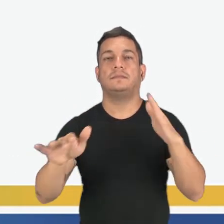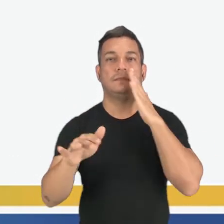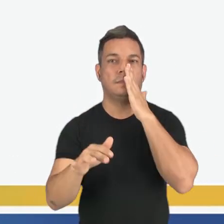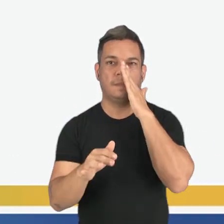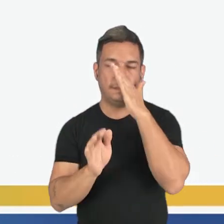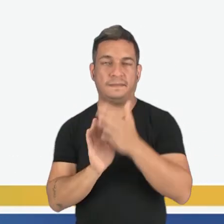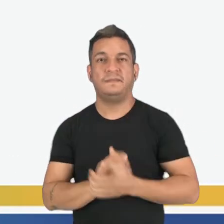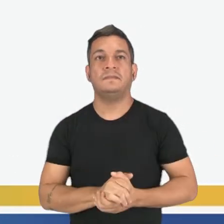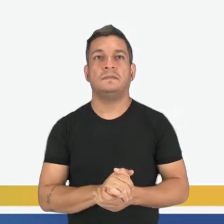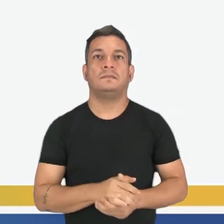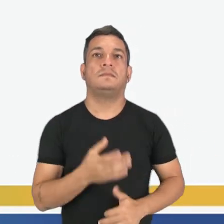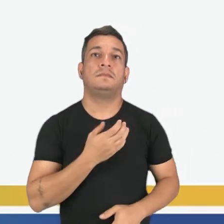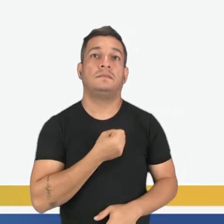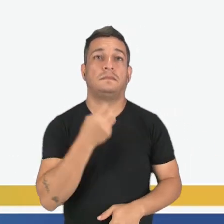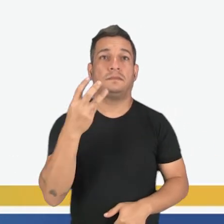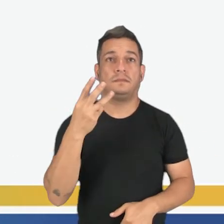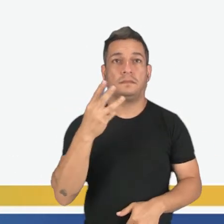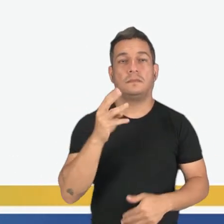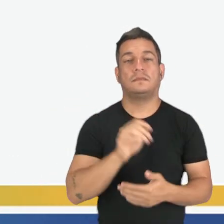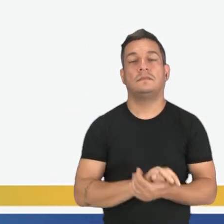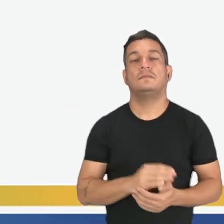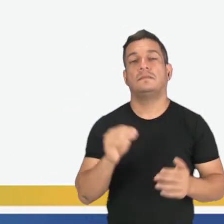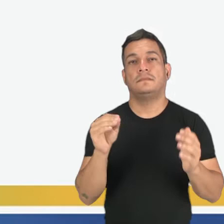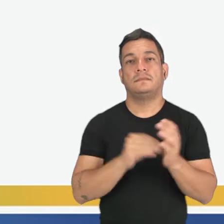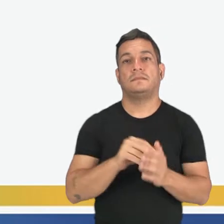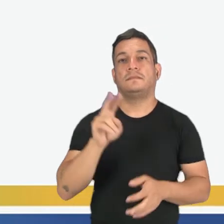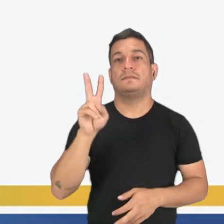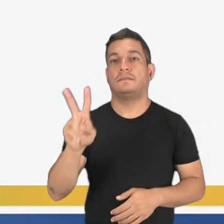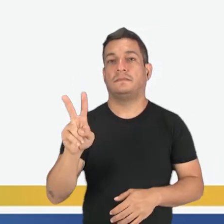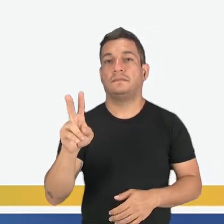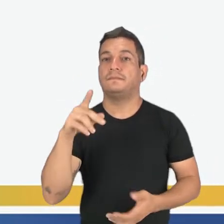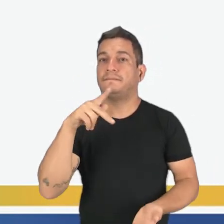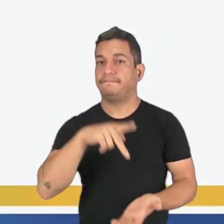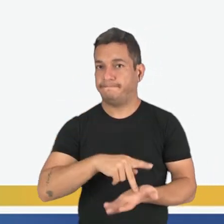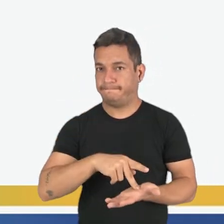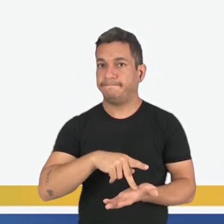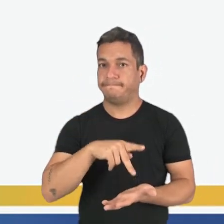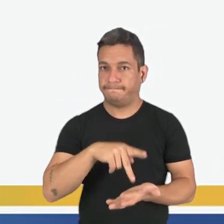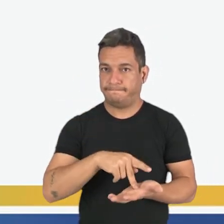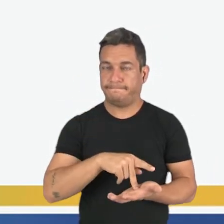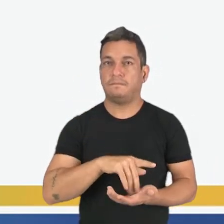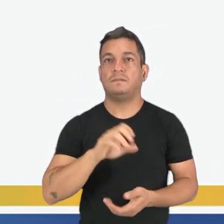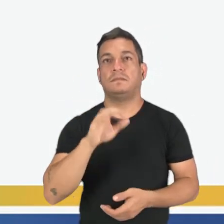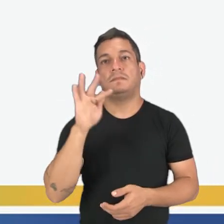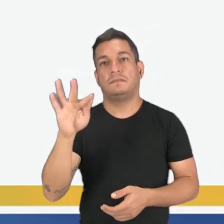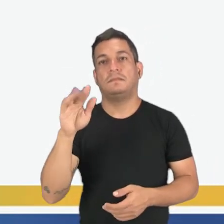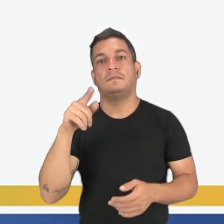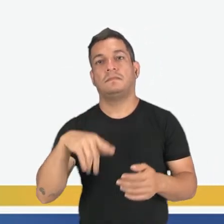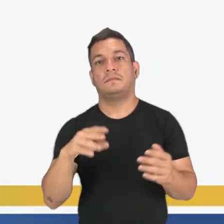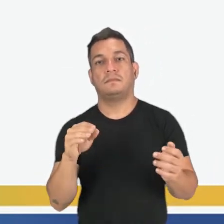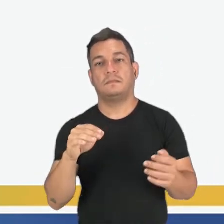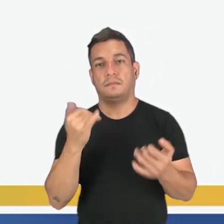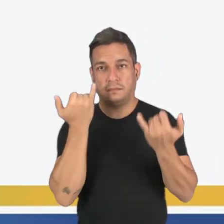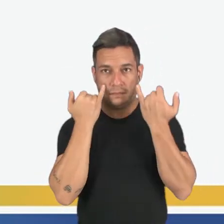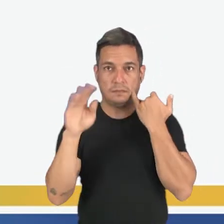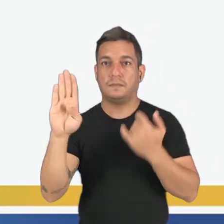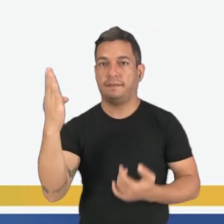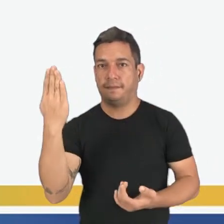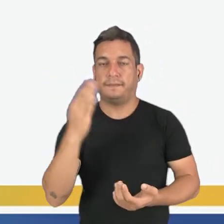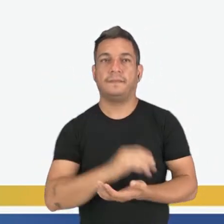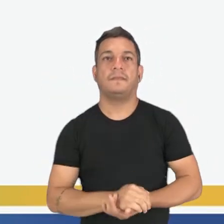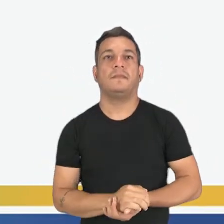deságua. Questão de número 3. Coloque V para a afirmação que é verdadeira e F para a que é